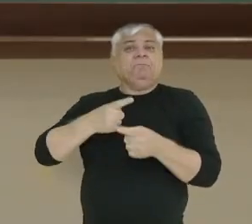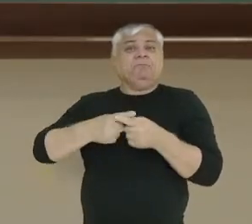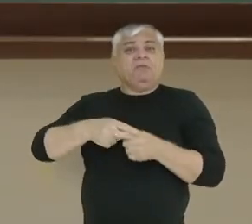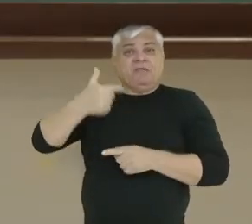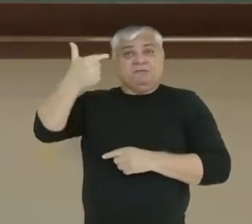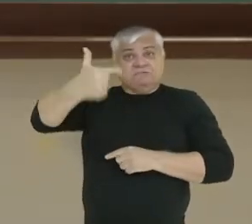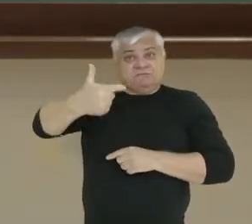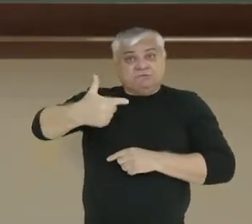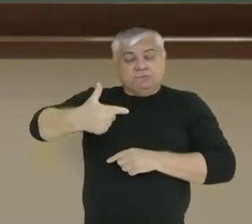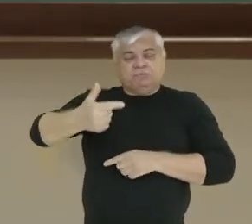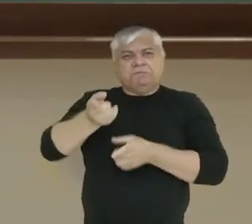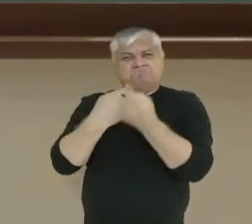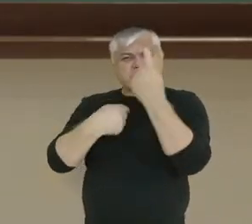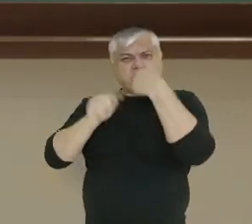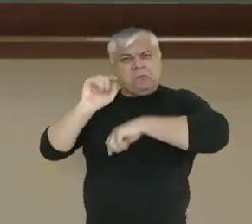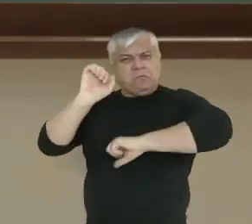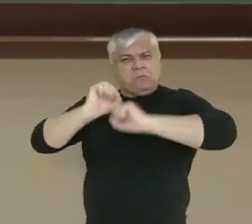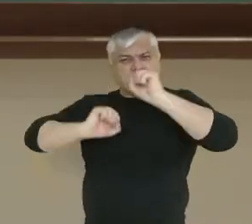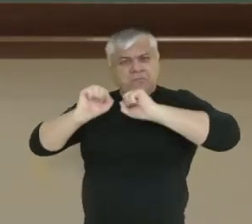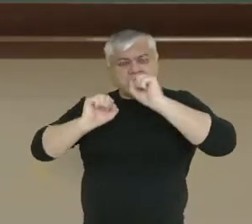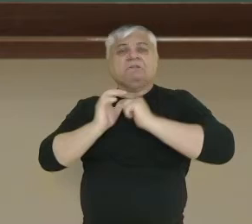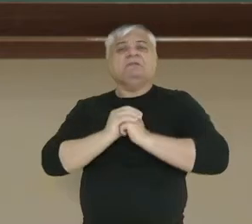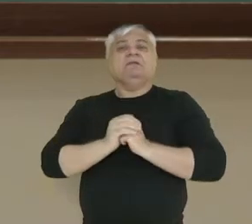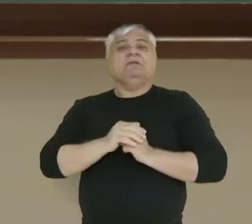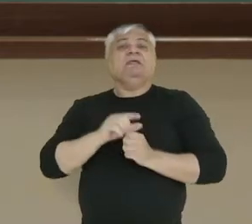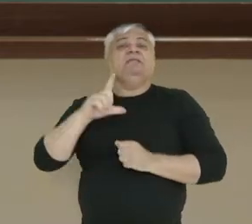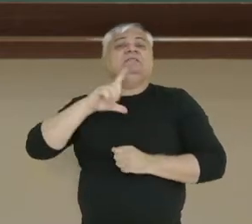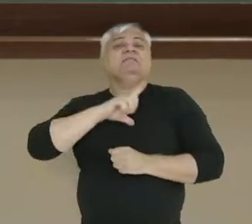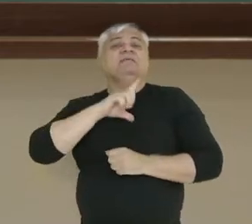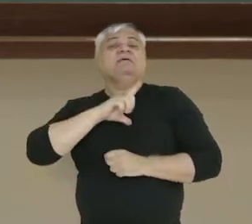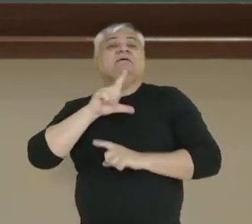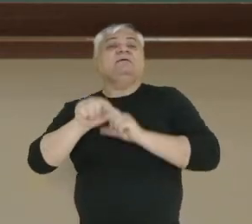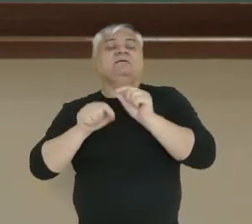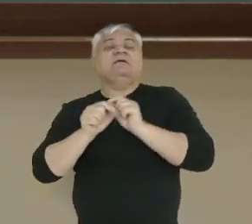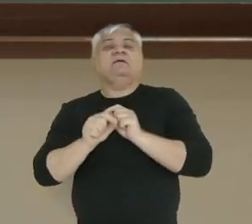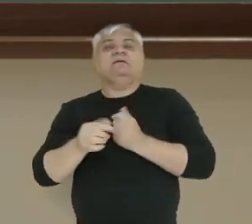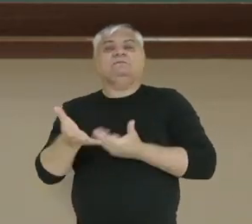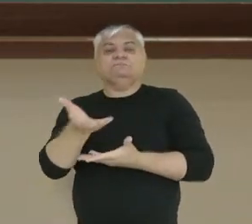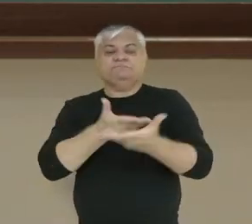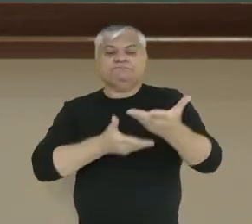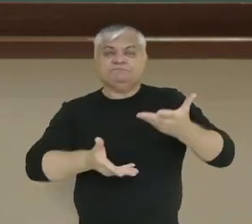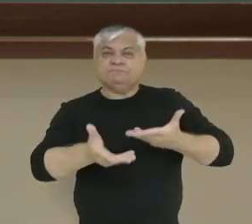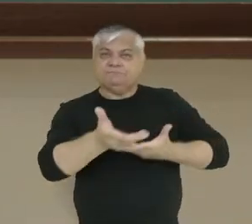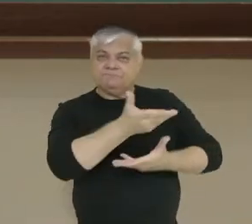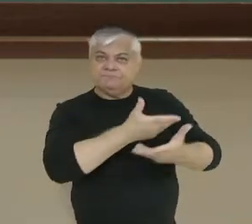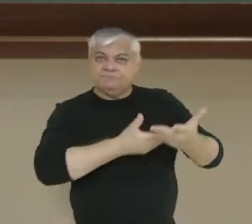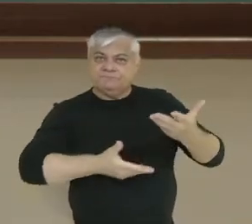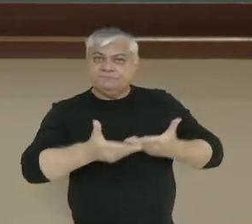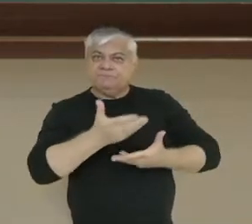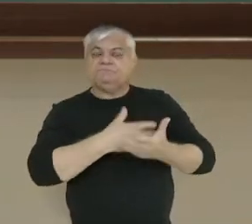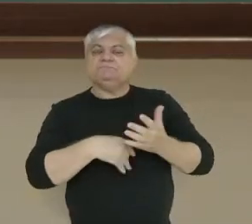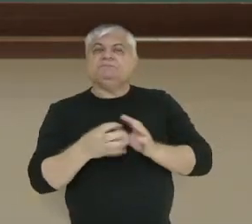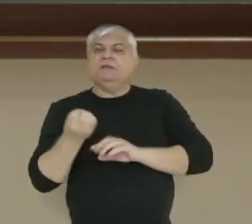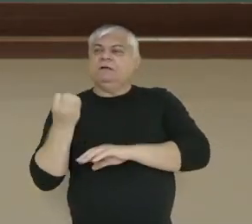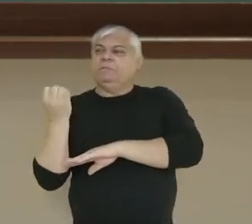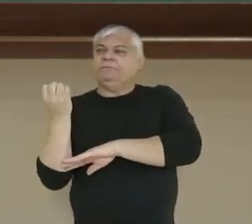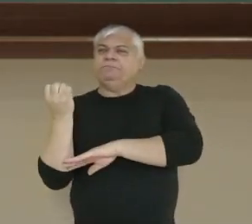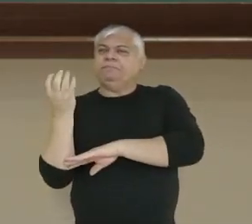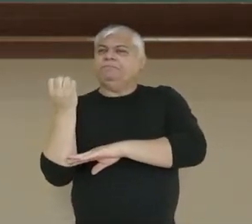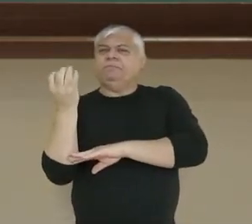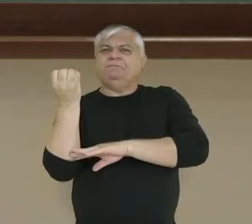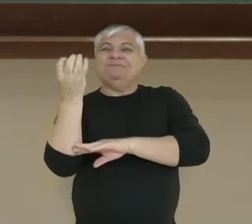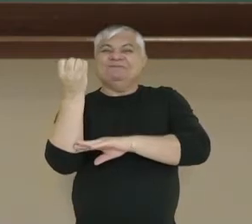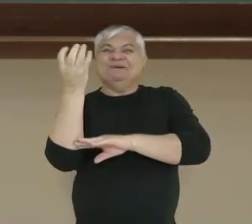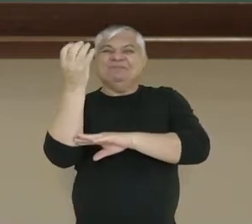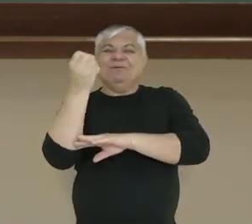segunda revolução industrial a gente vai ter a troca do uso do vapor, que era a fonte